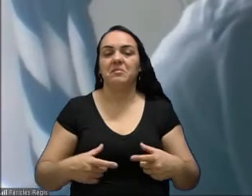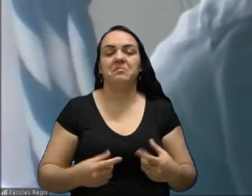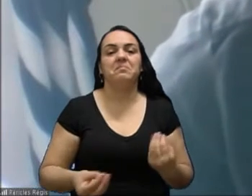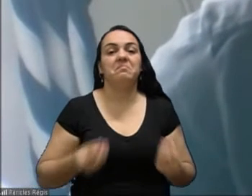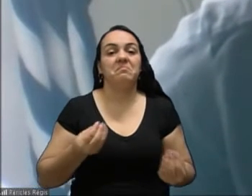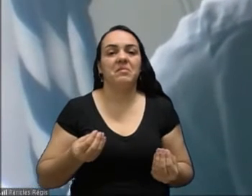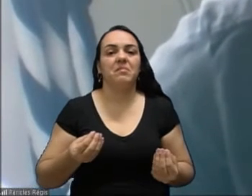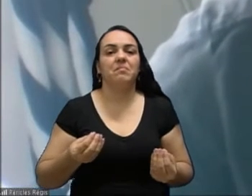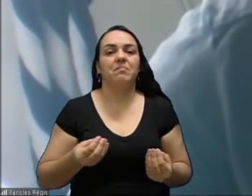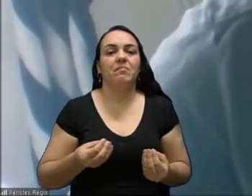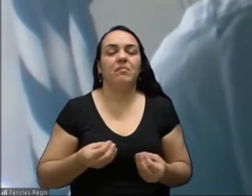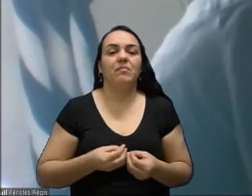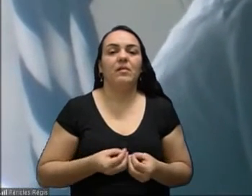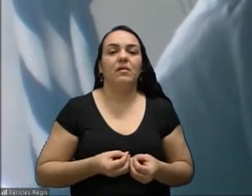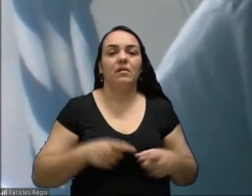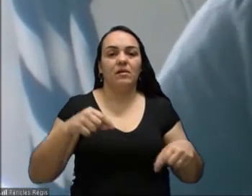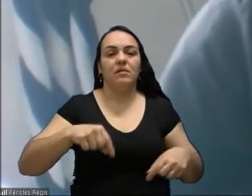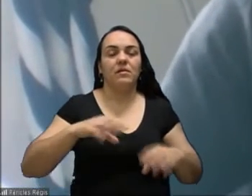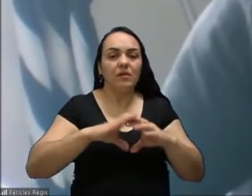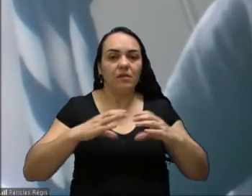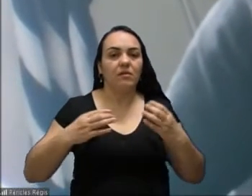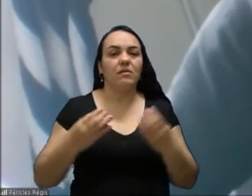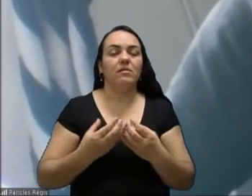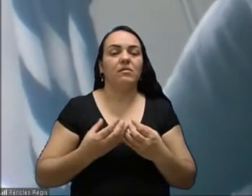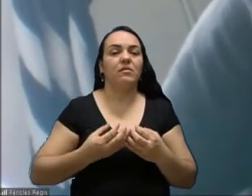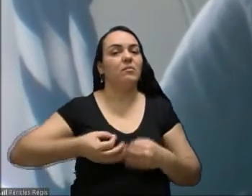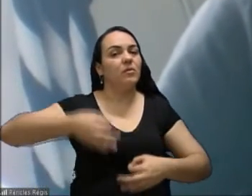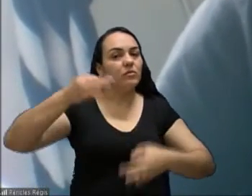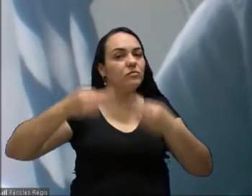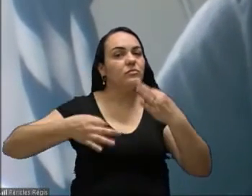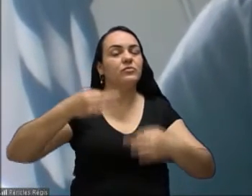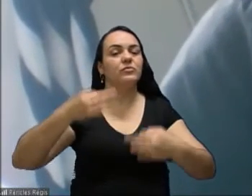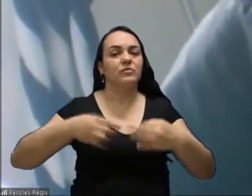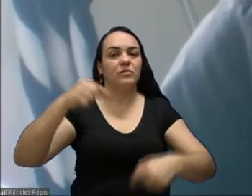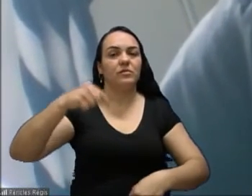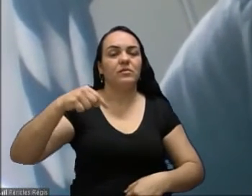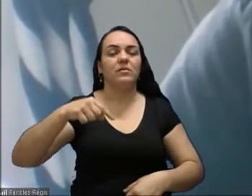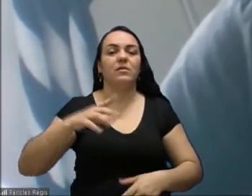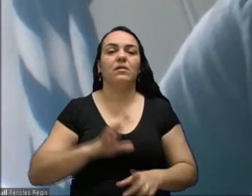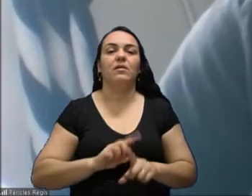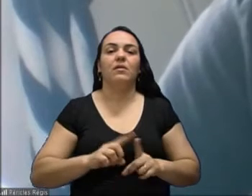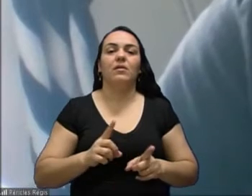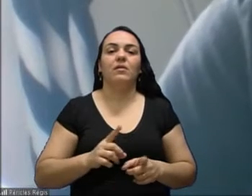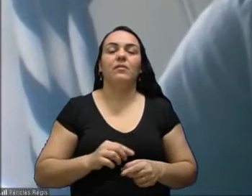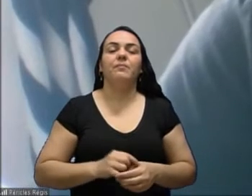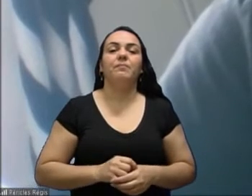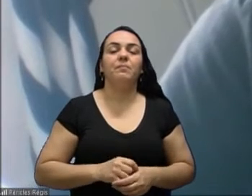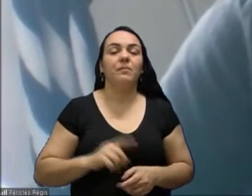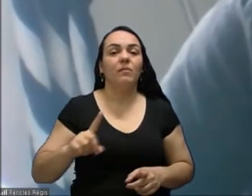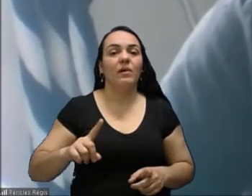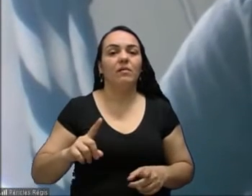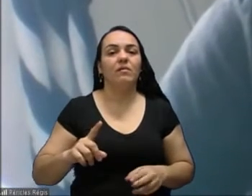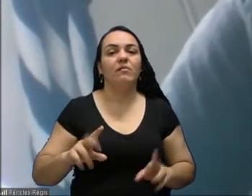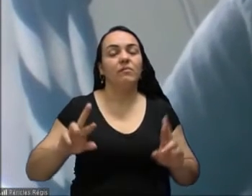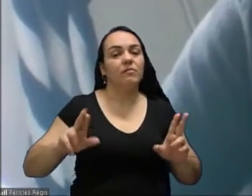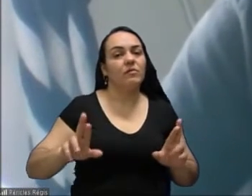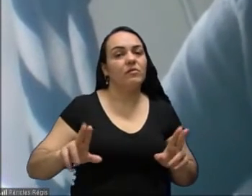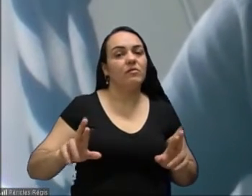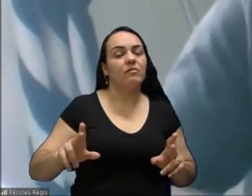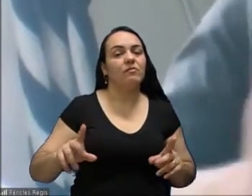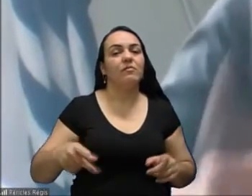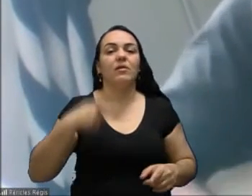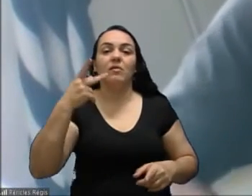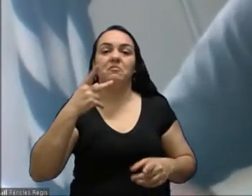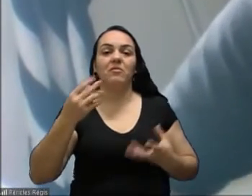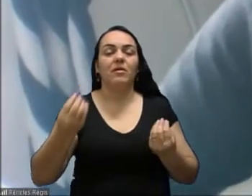você reconhece o trabalho do jurídico da casa também mas independente do encaminhamento